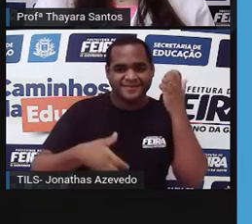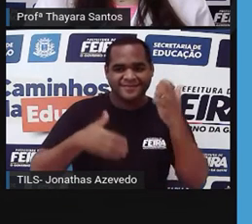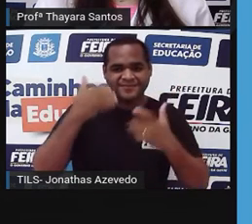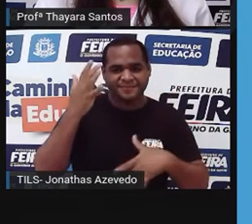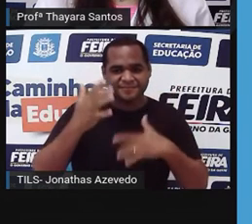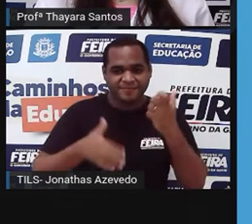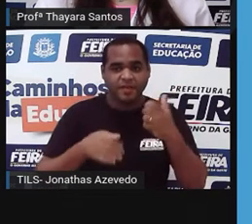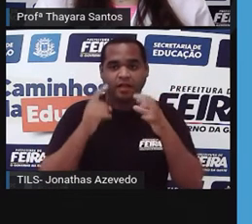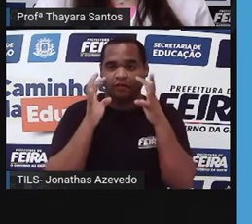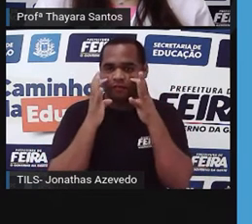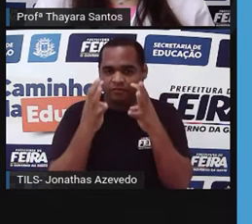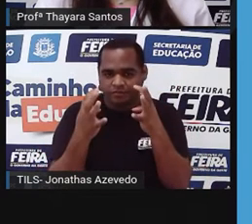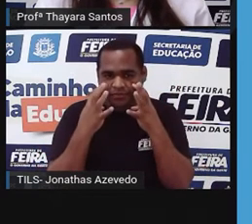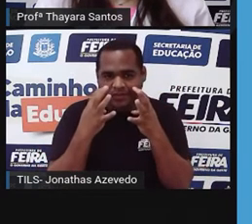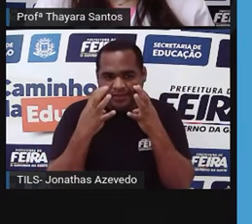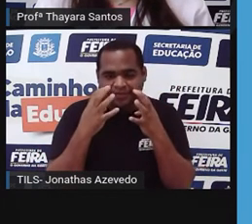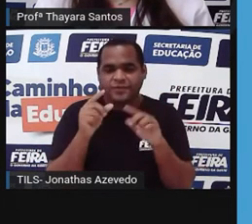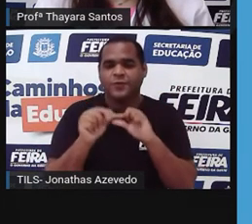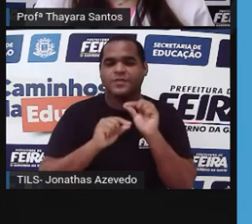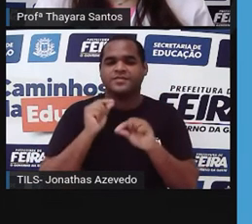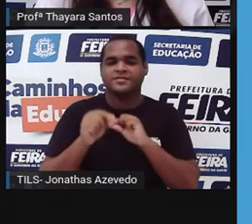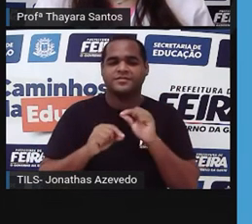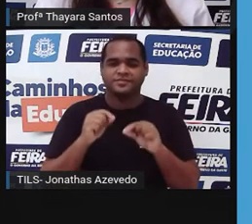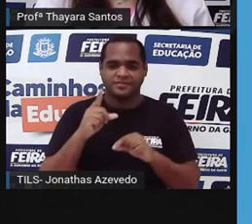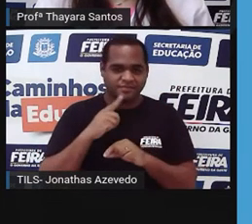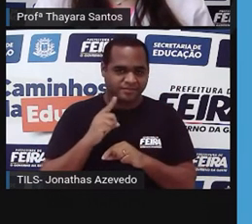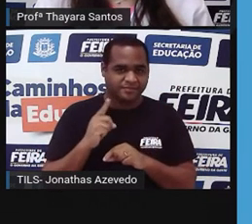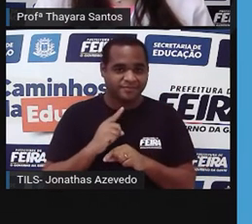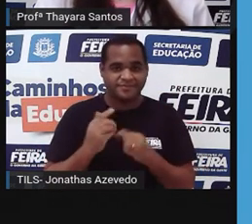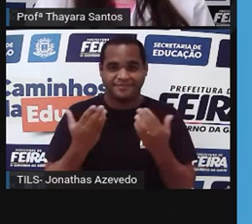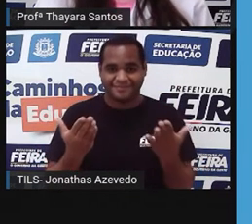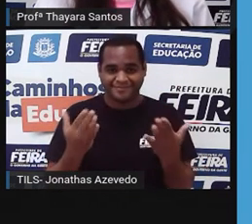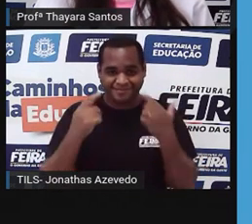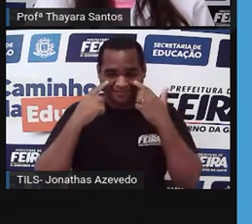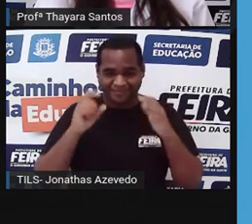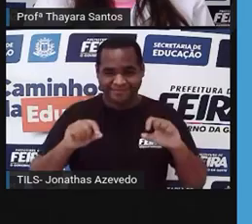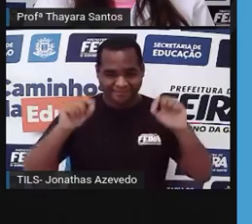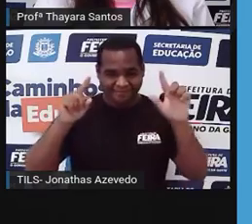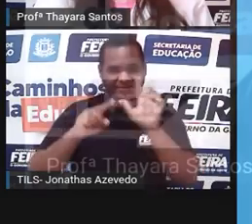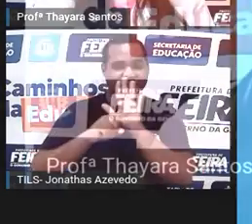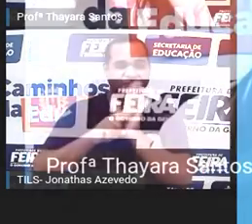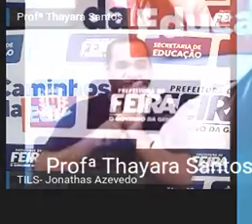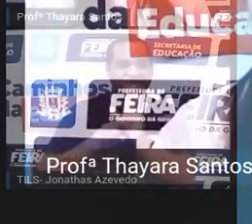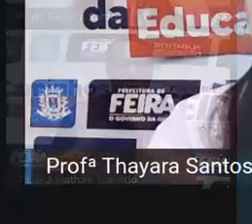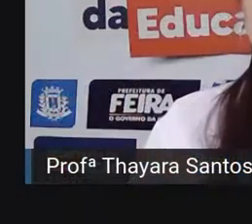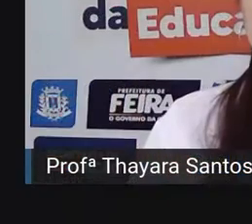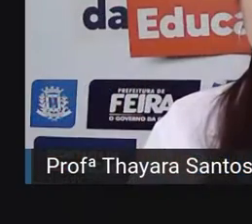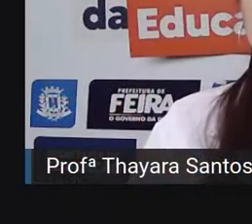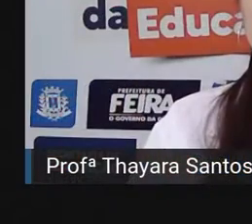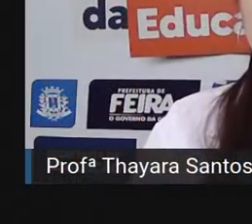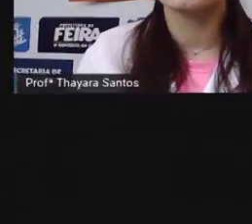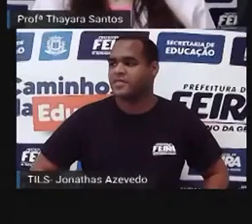prestem atenção para conseguirem acompanhar aí do outro lado, tá? Então, vou colocar o vídeo para vocês aí.